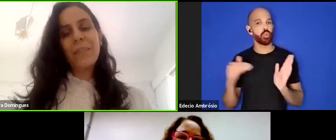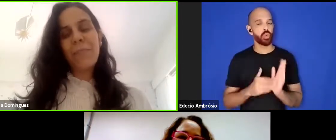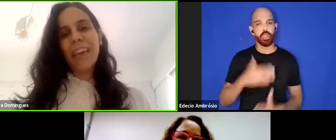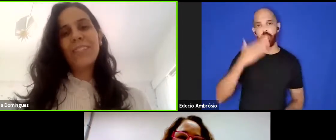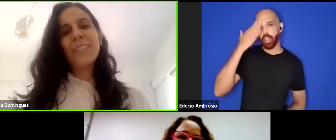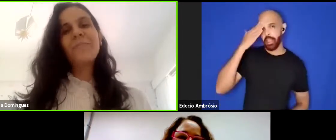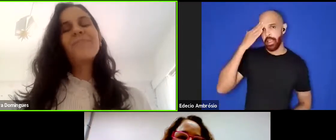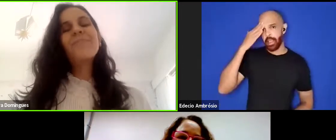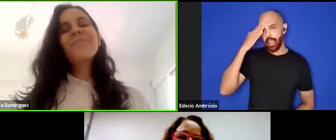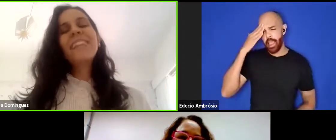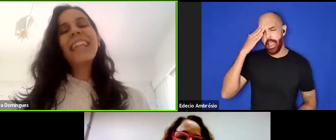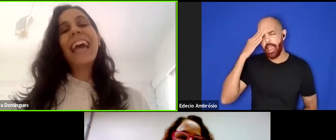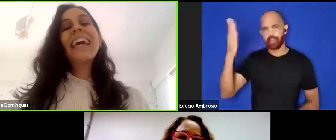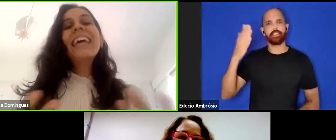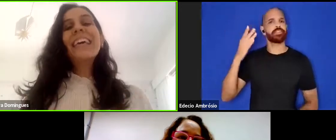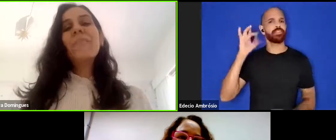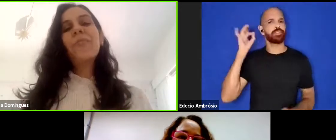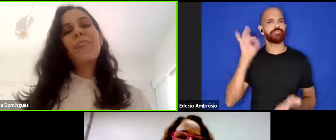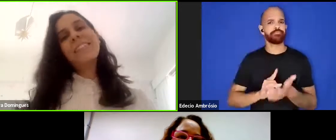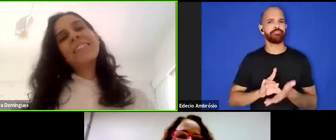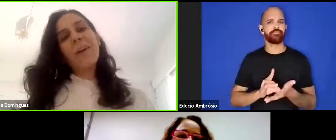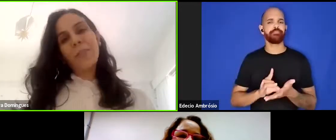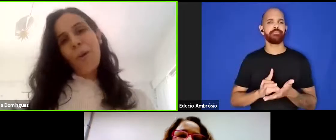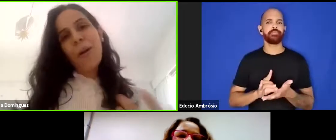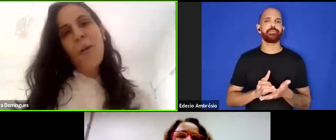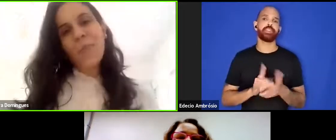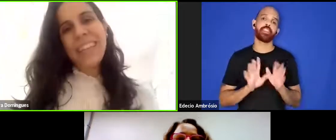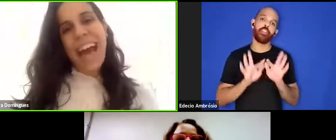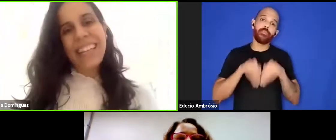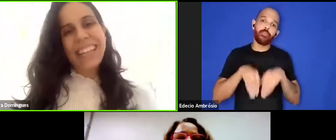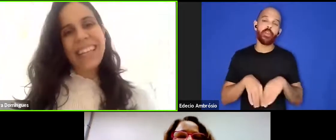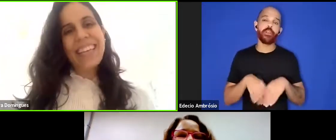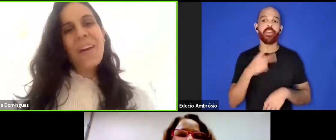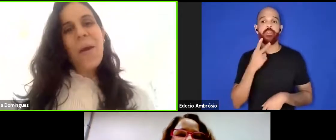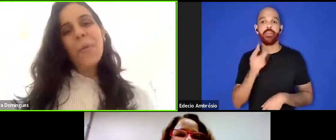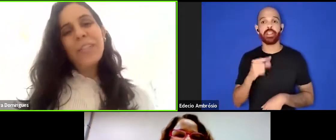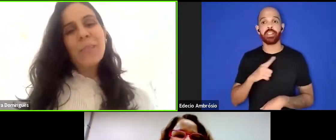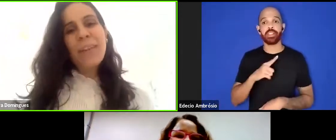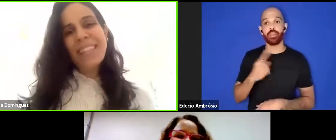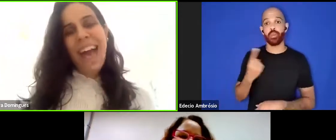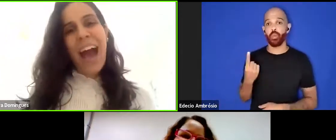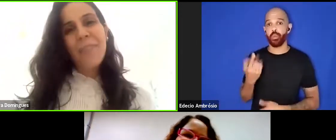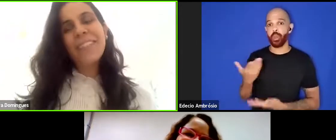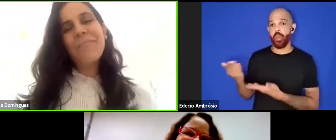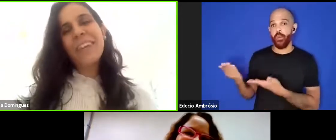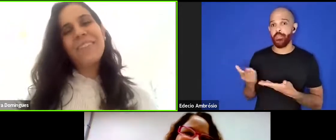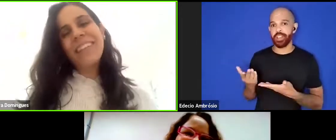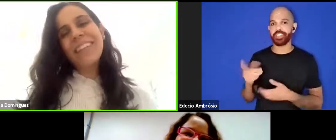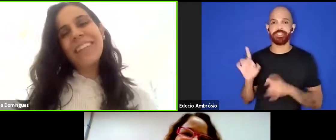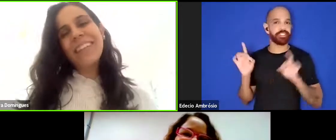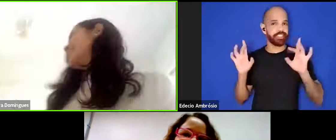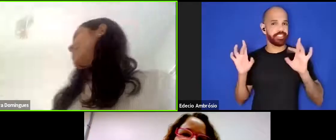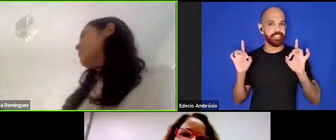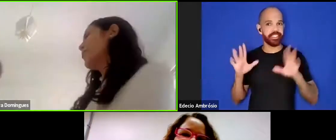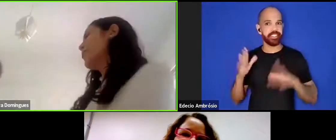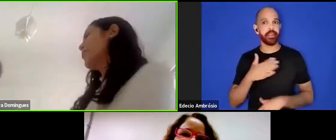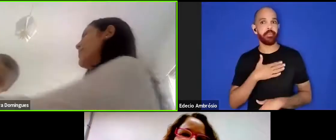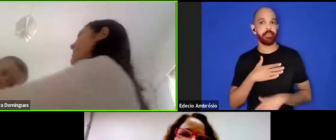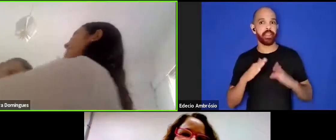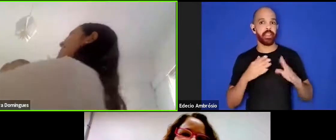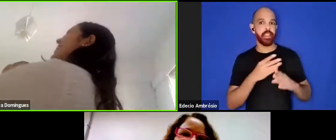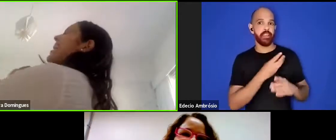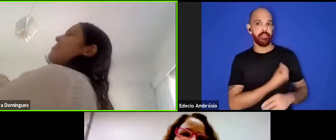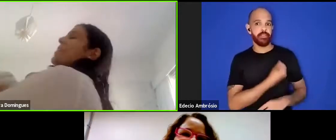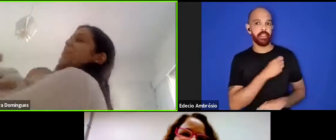agradeço infinitamente, né? E, por fim, dizer que eu estou com uma convidada aqui muito especial na minha vida, que é meu grande